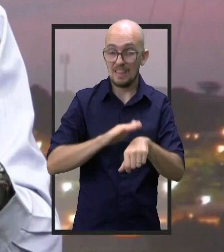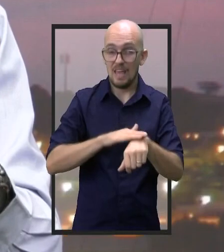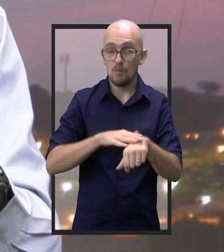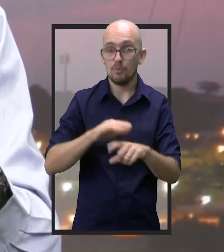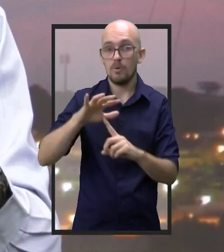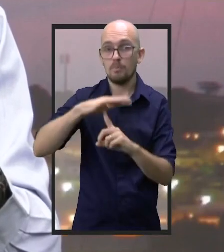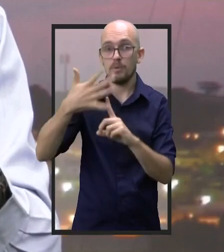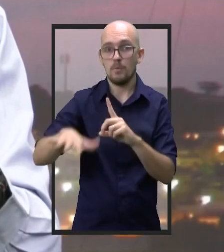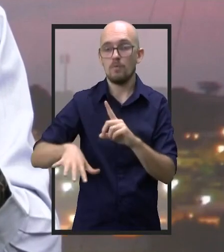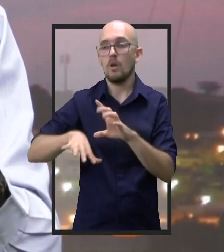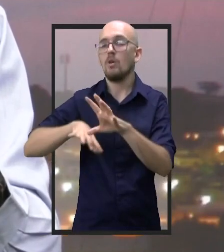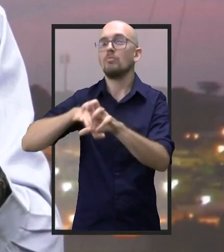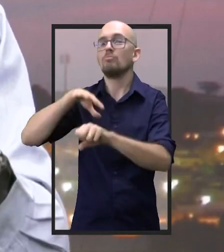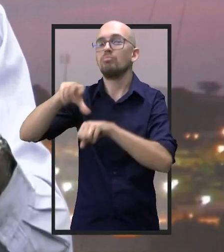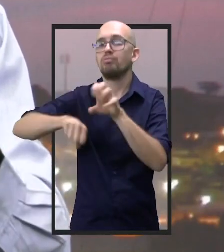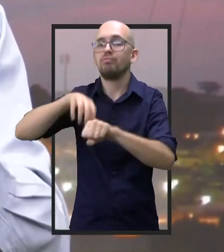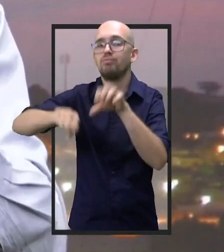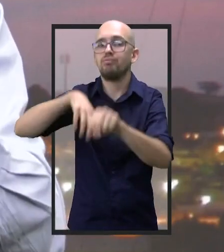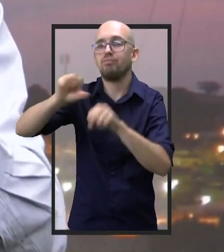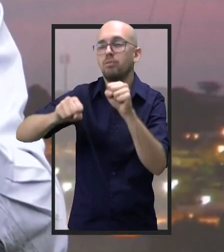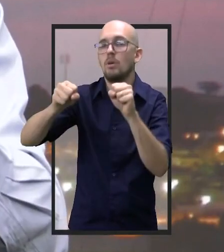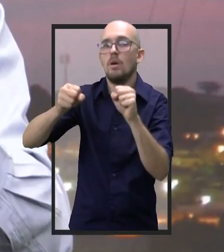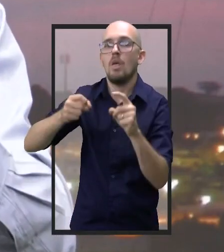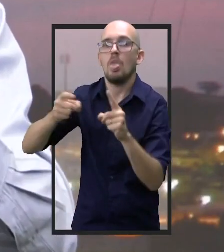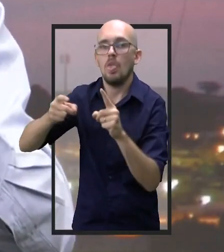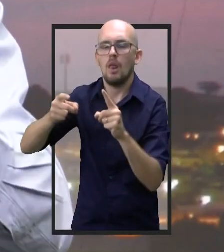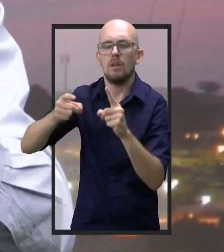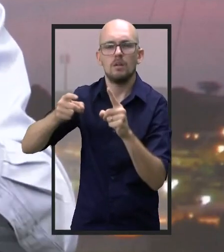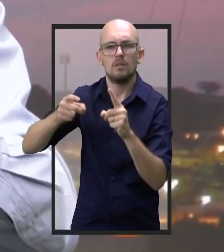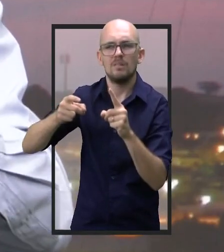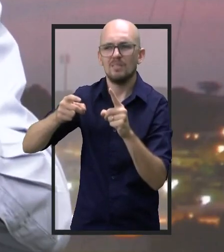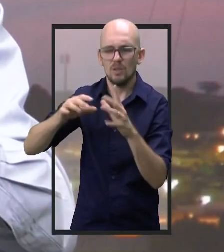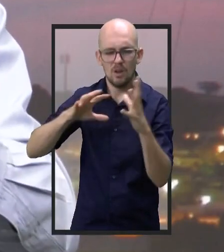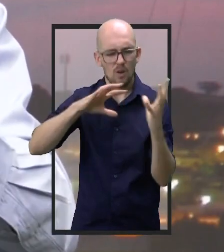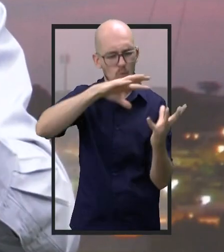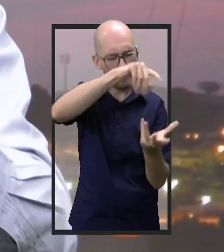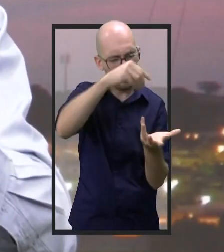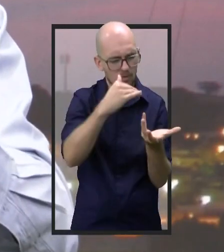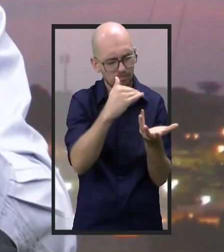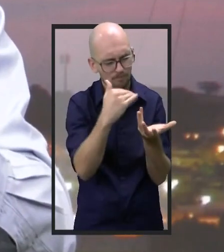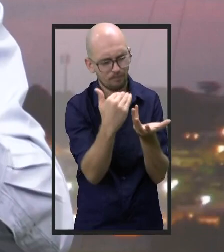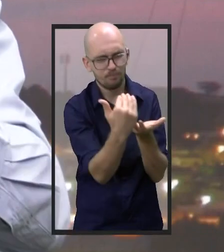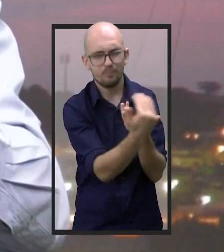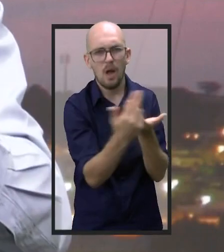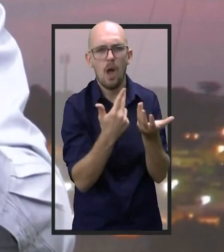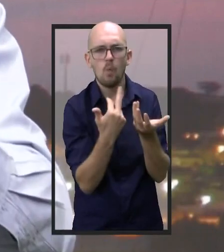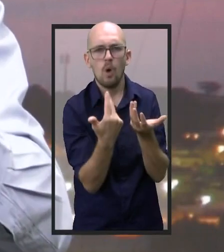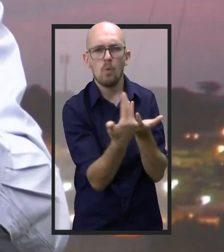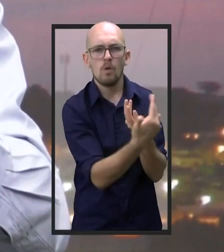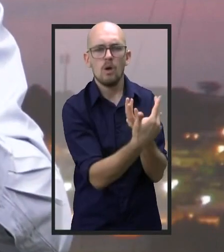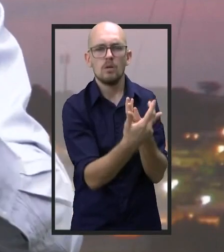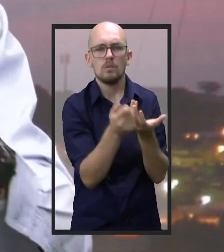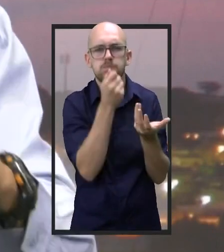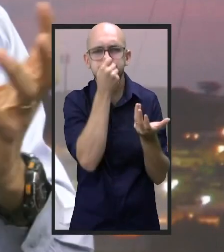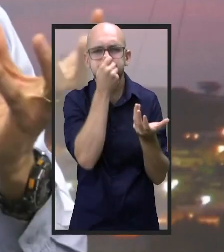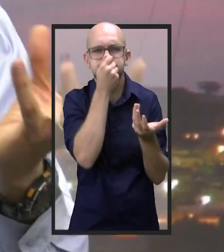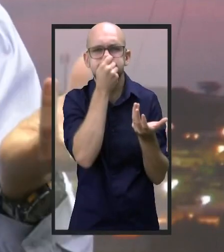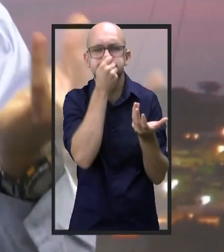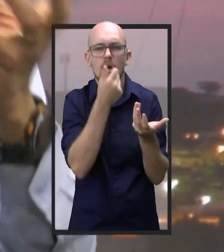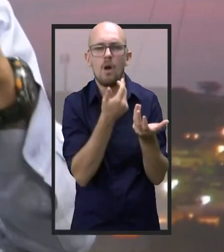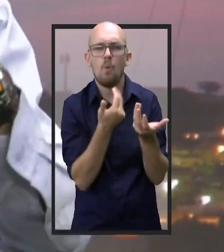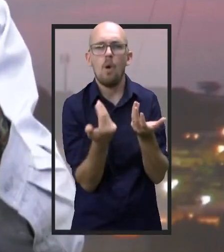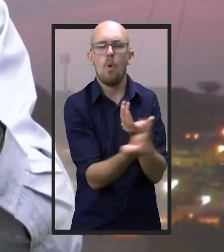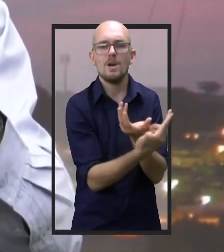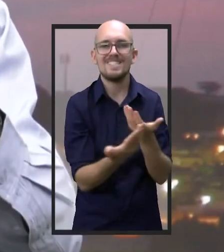tempo. Se você não tiver uma política pública, cada seu país tiver a sua, para como organizar essa